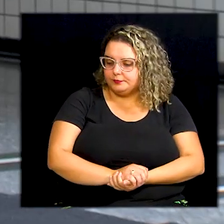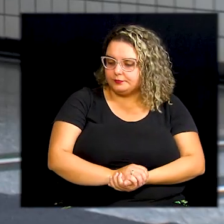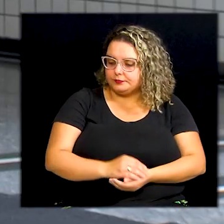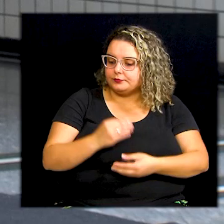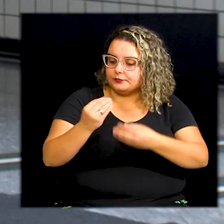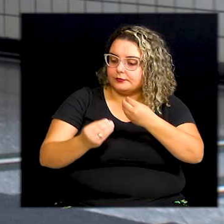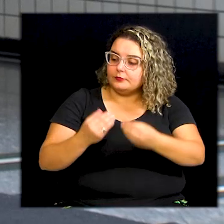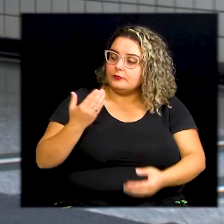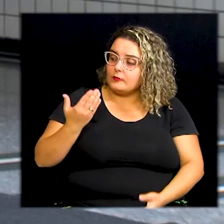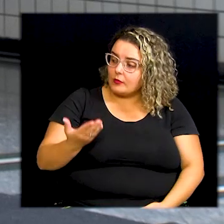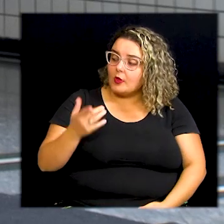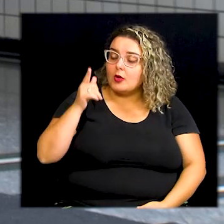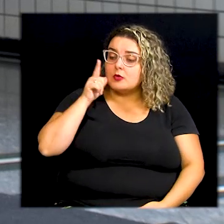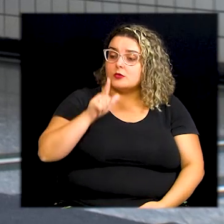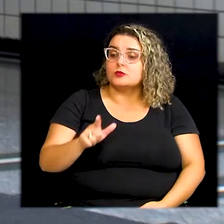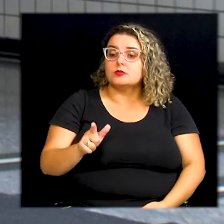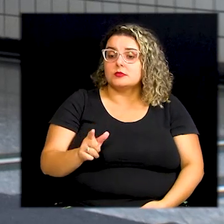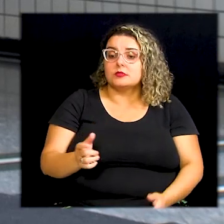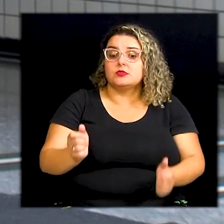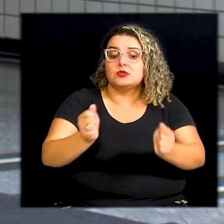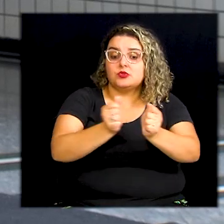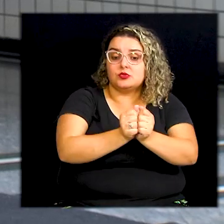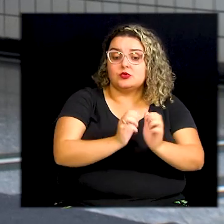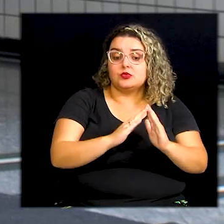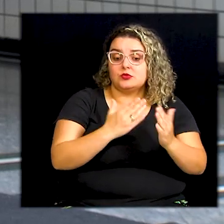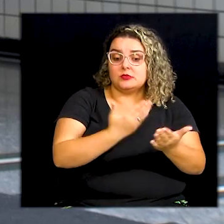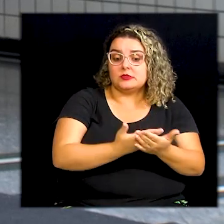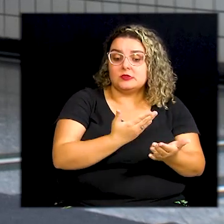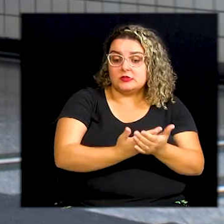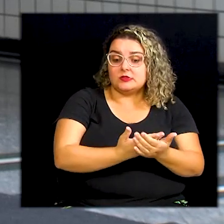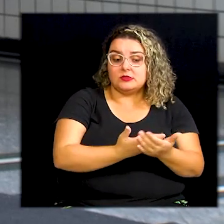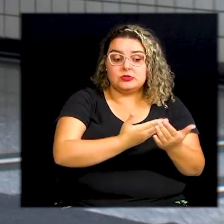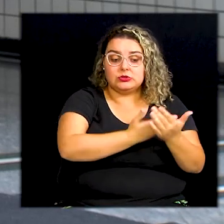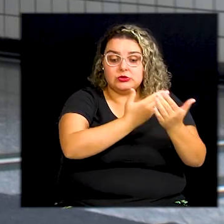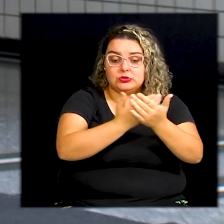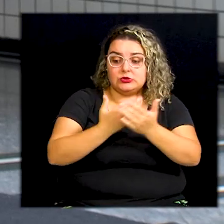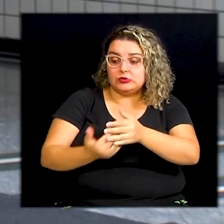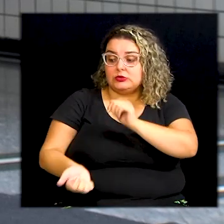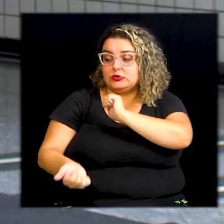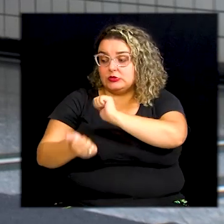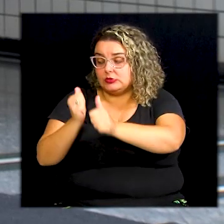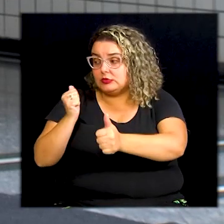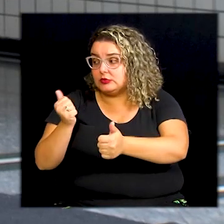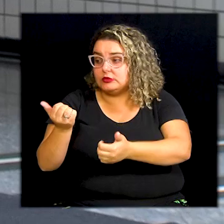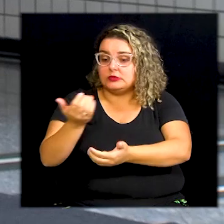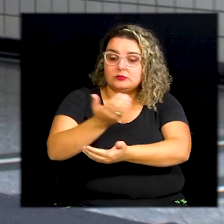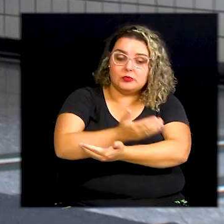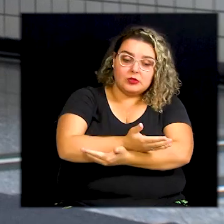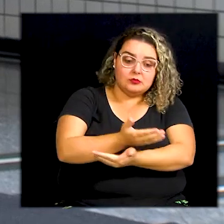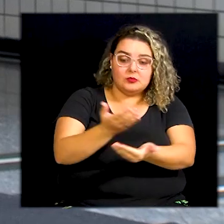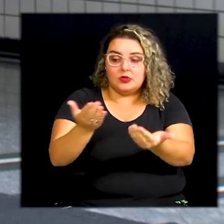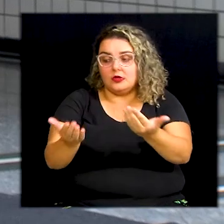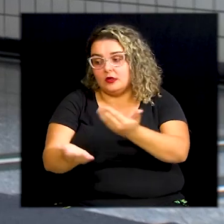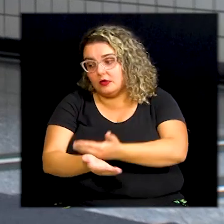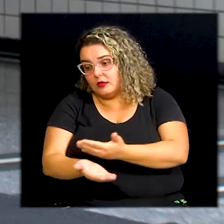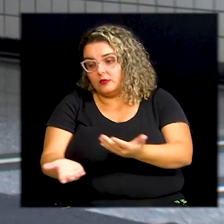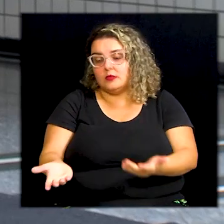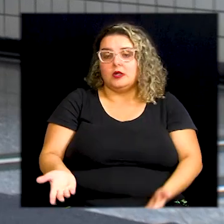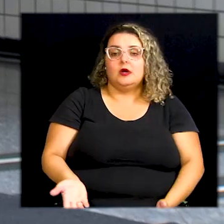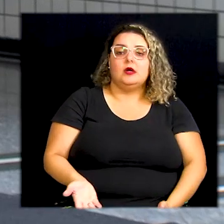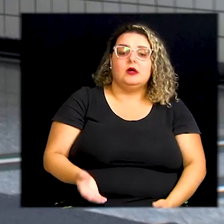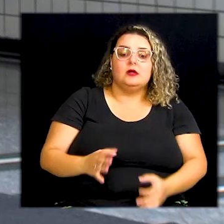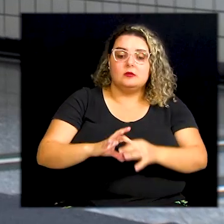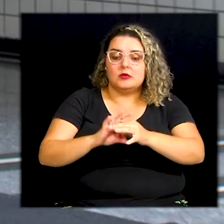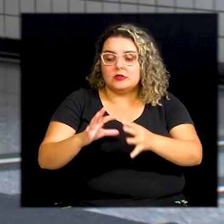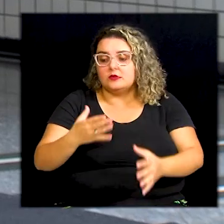como foi para você conseguir conciliar escola, os estudos, futebol e troca e pressão dos pais para que